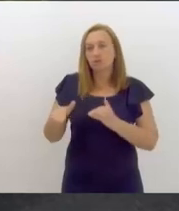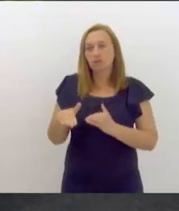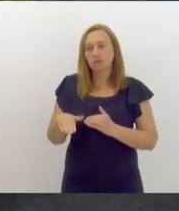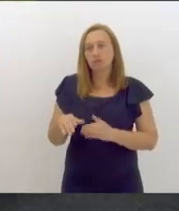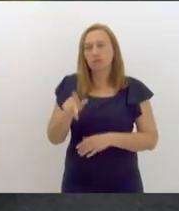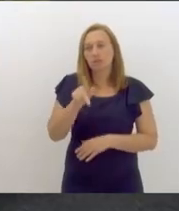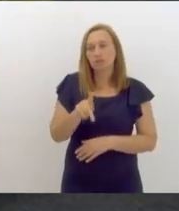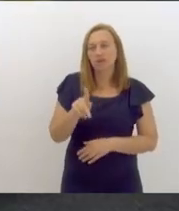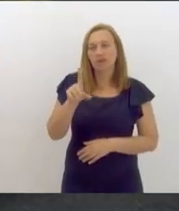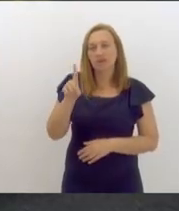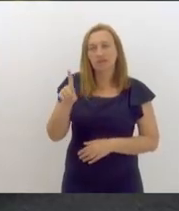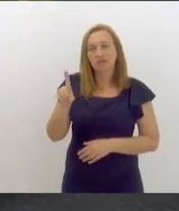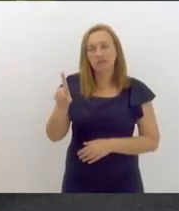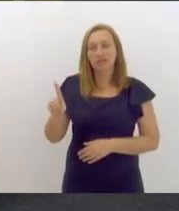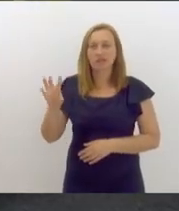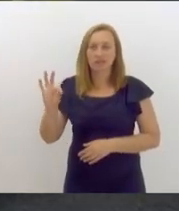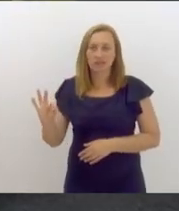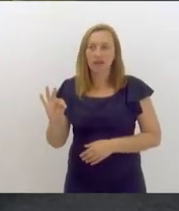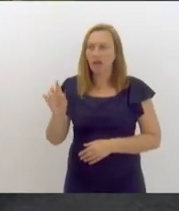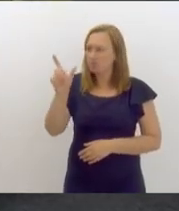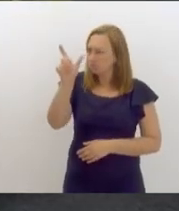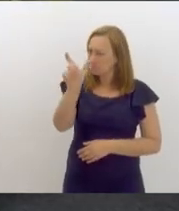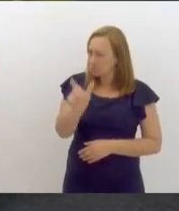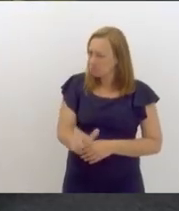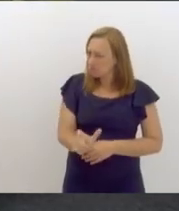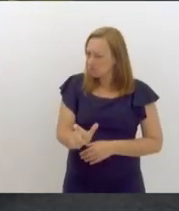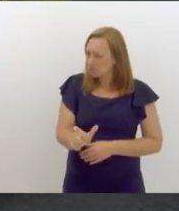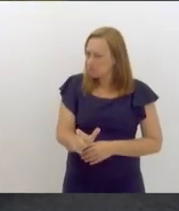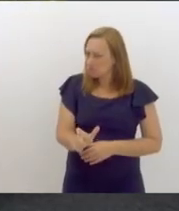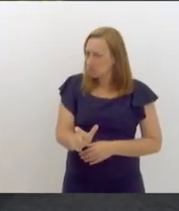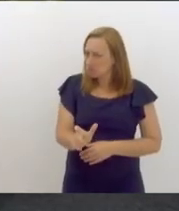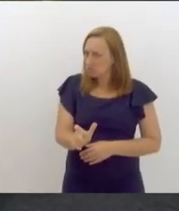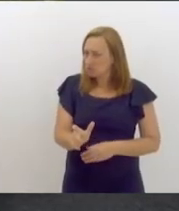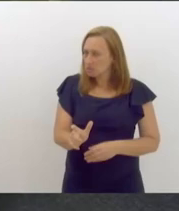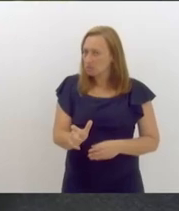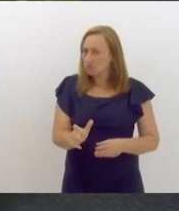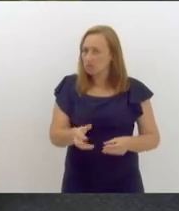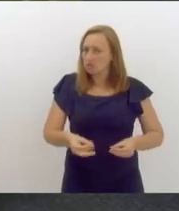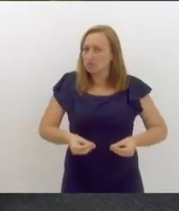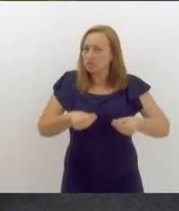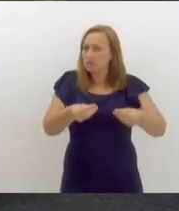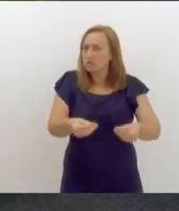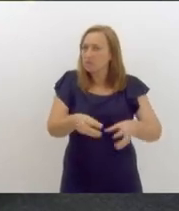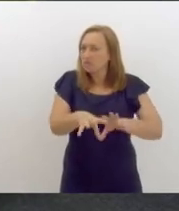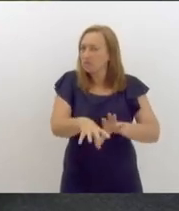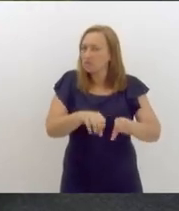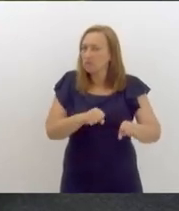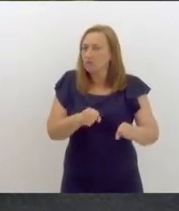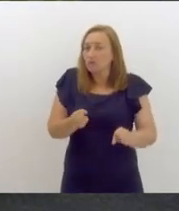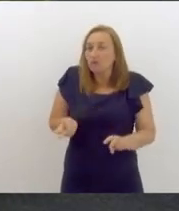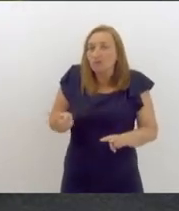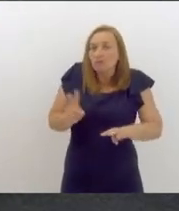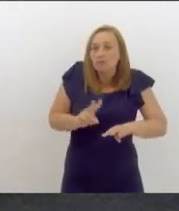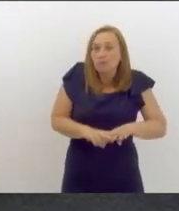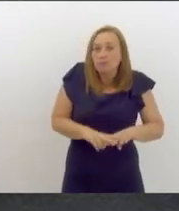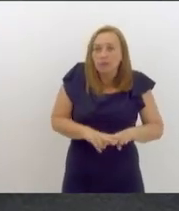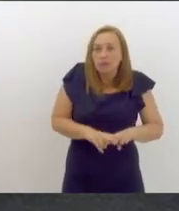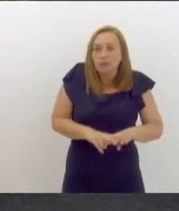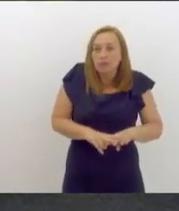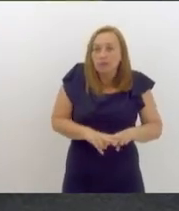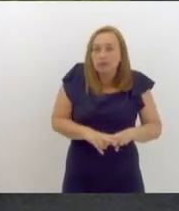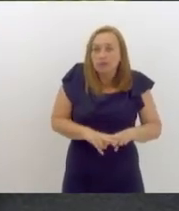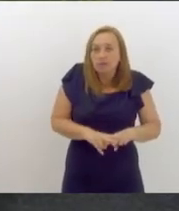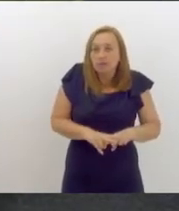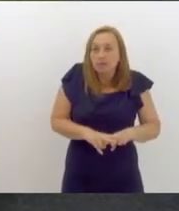do PDT a pessoa para qual está sendo concedido esse diploma foi presa numa operação do ministério